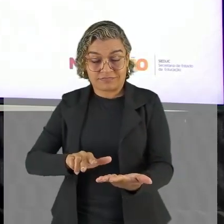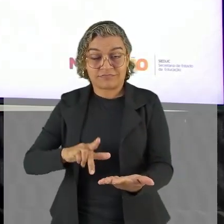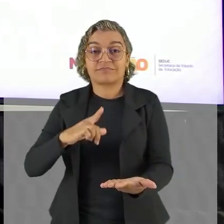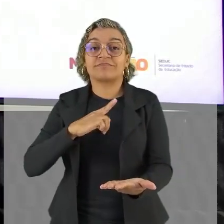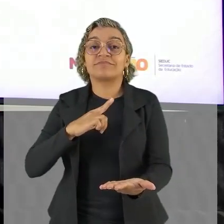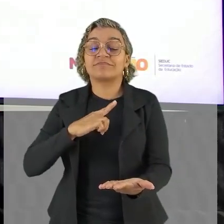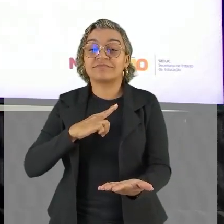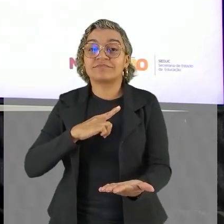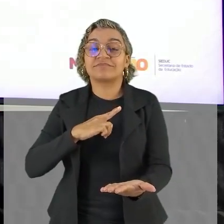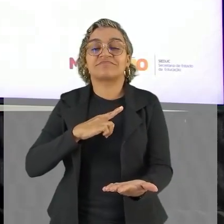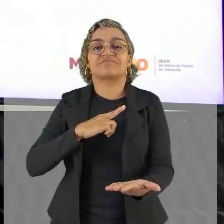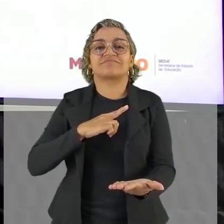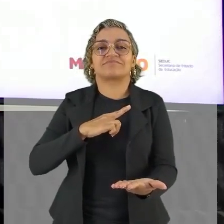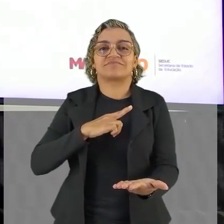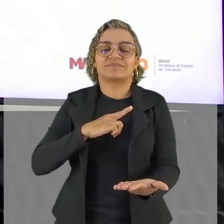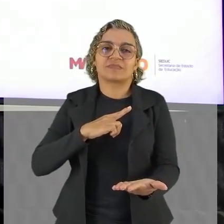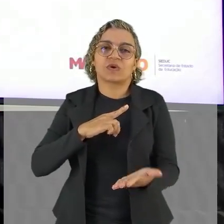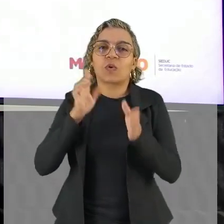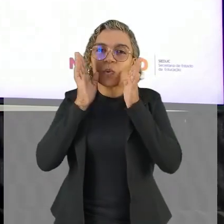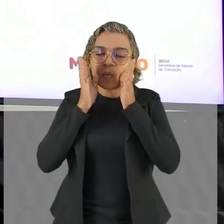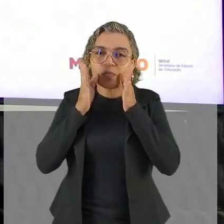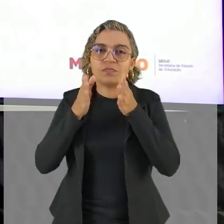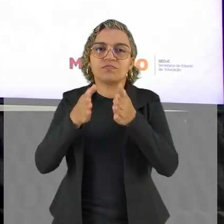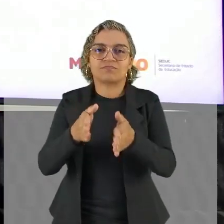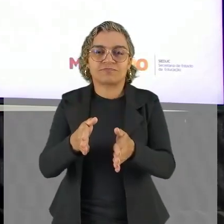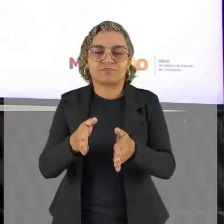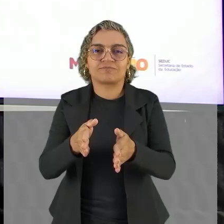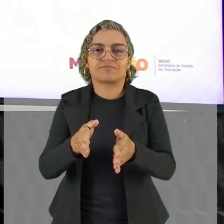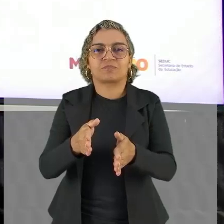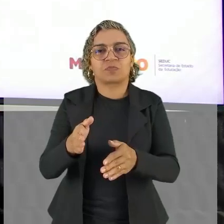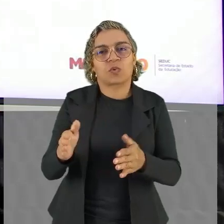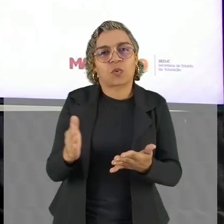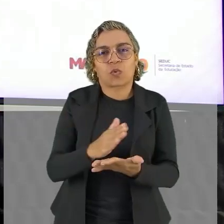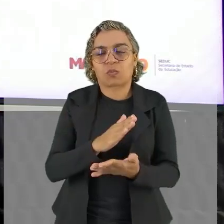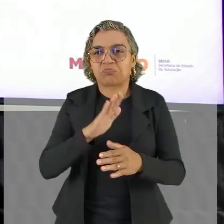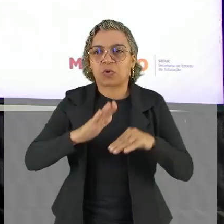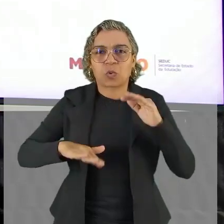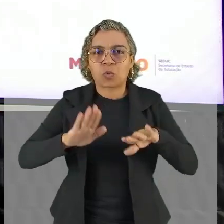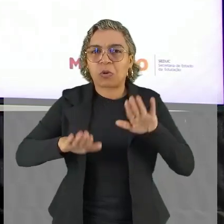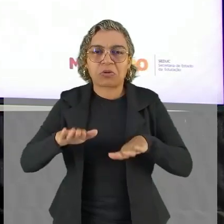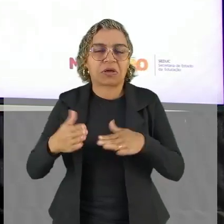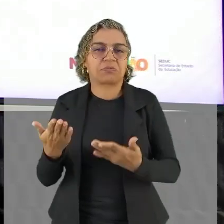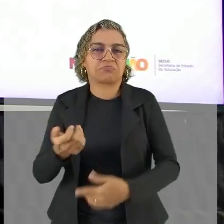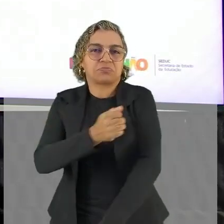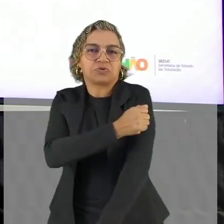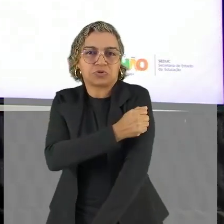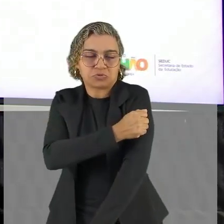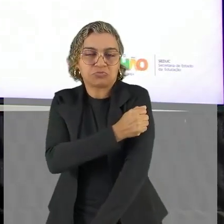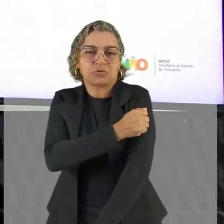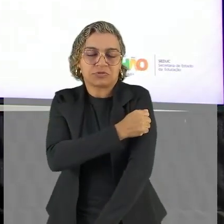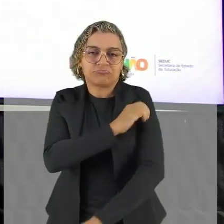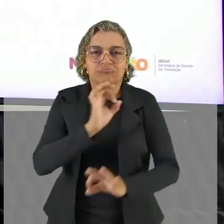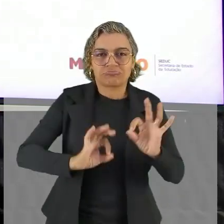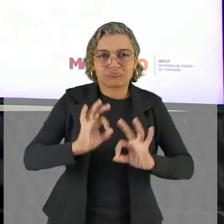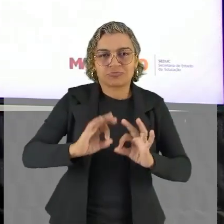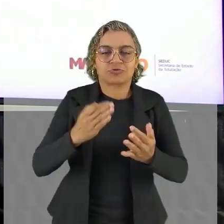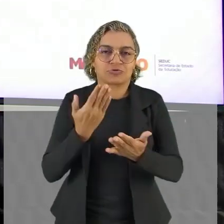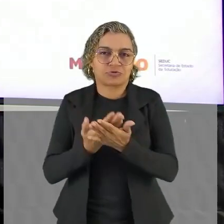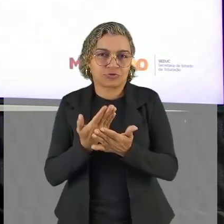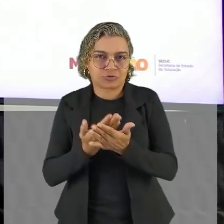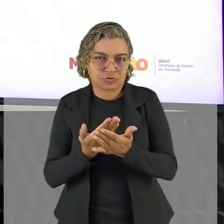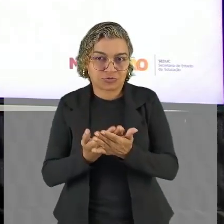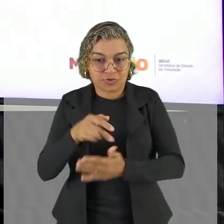também para qualquer estudante que se prepare para um vestibular desse país, Brasil. É